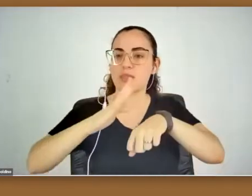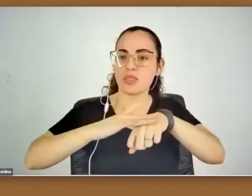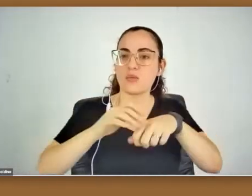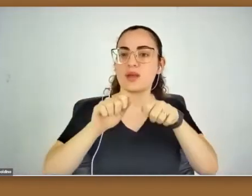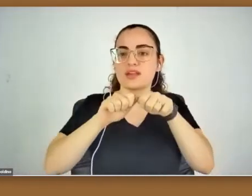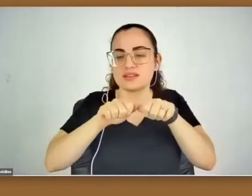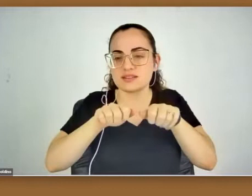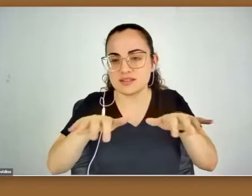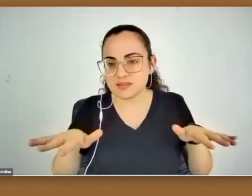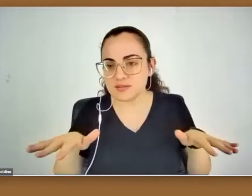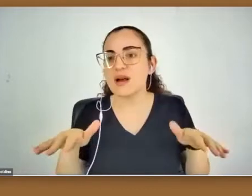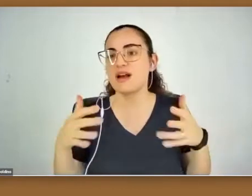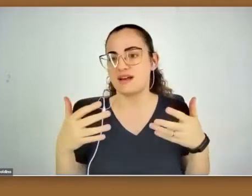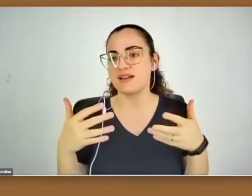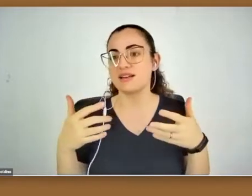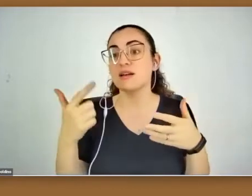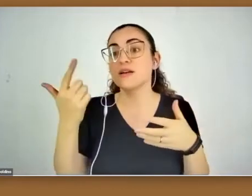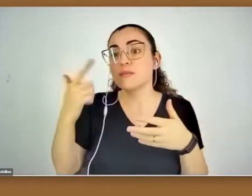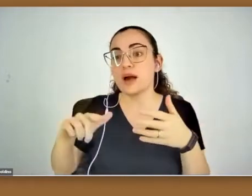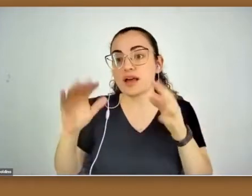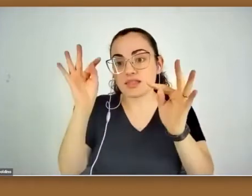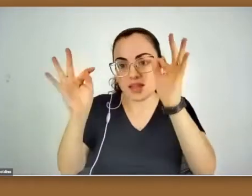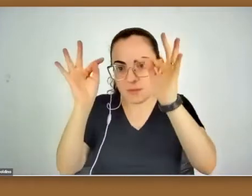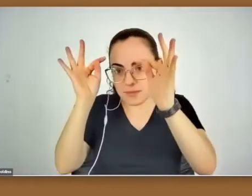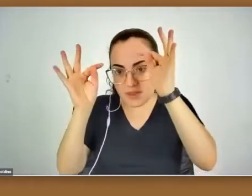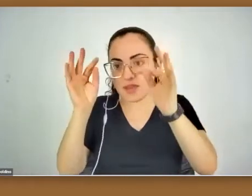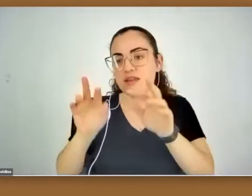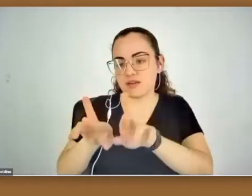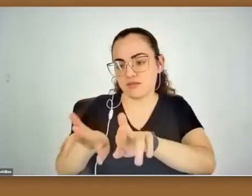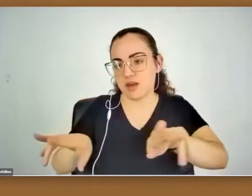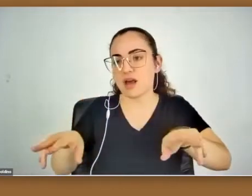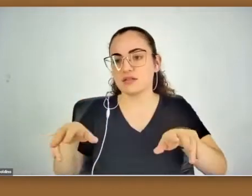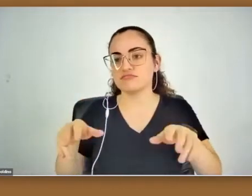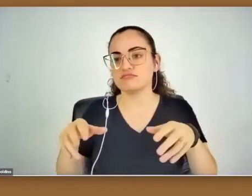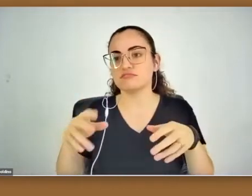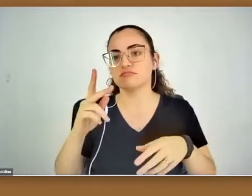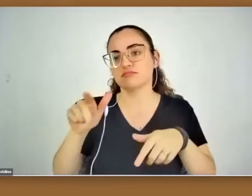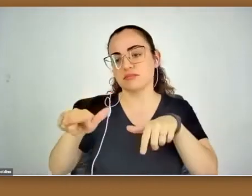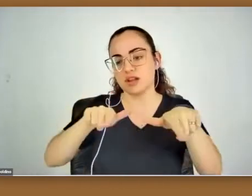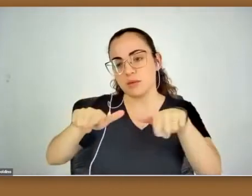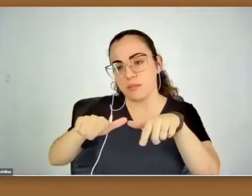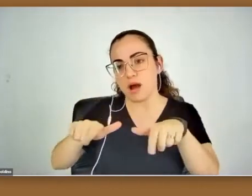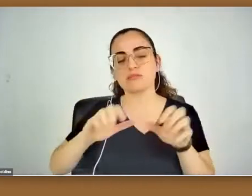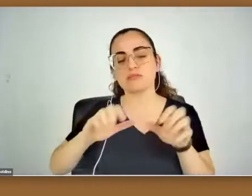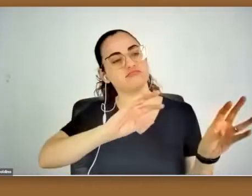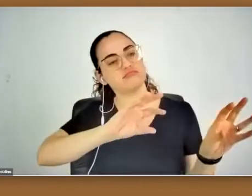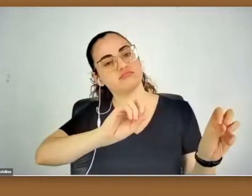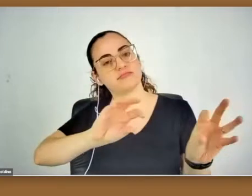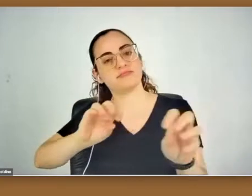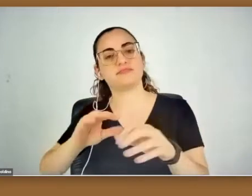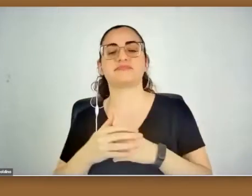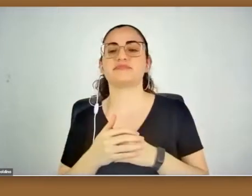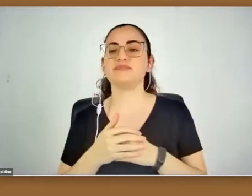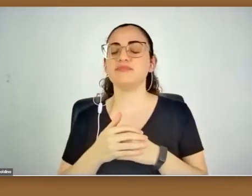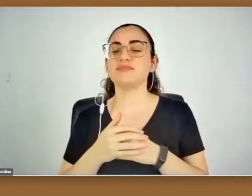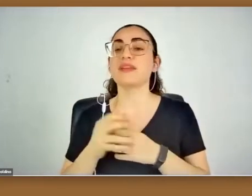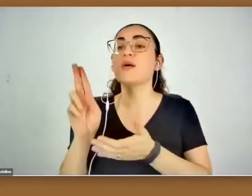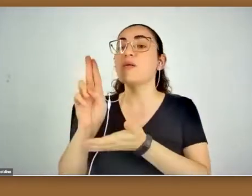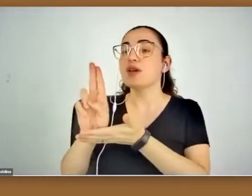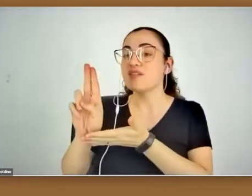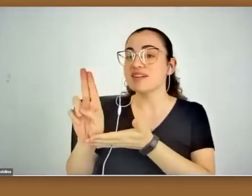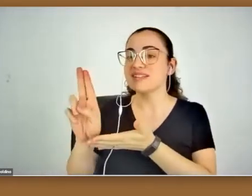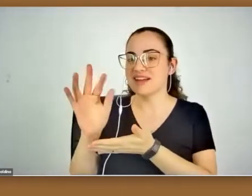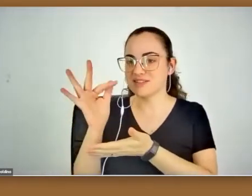ocupacional. E além disso, né, eu conduzo pesquisas aqui na Universidade Federal do Espírito Santo sobre epidemiologia de